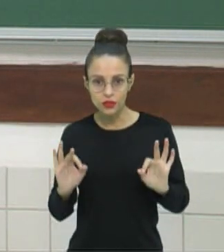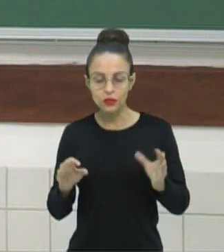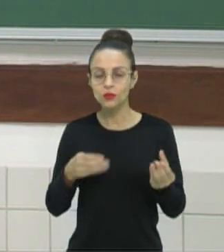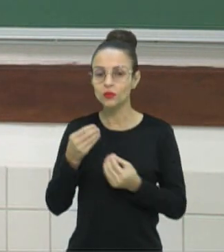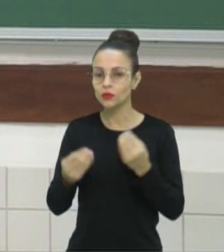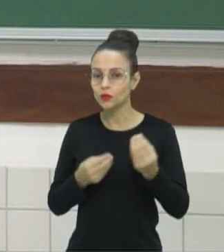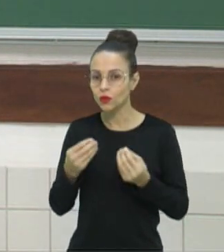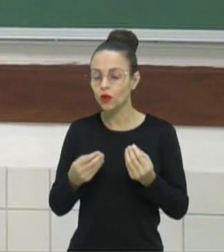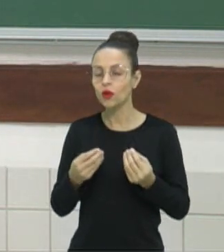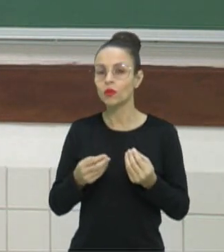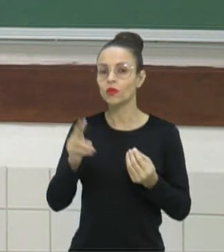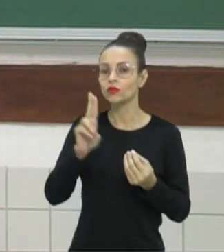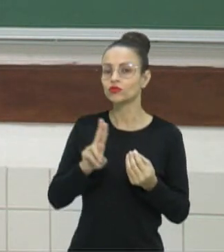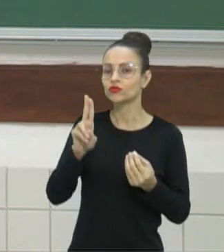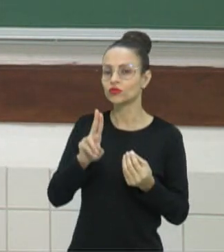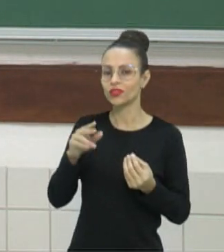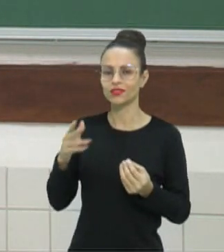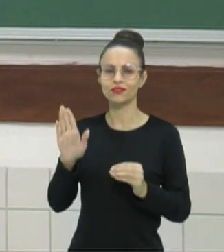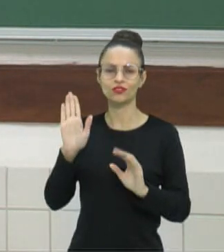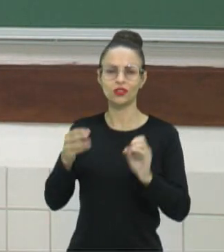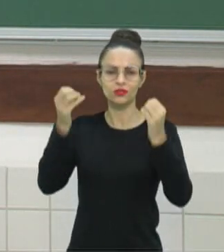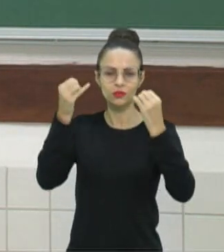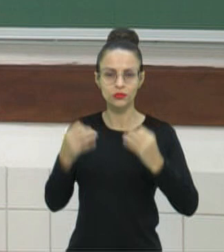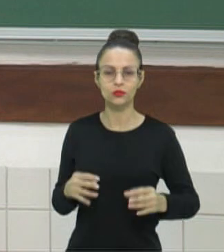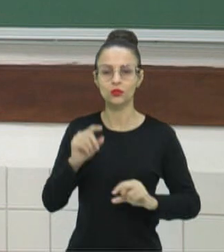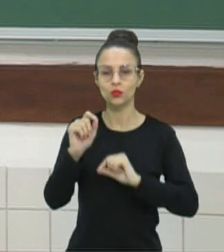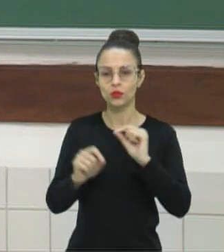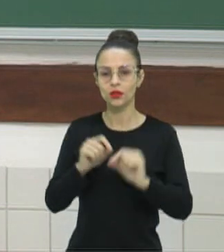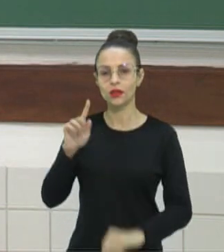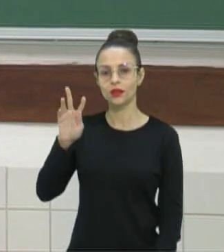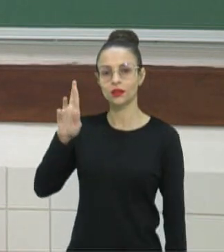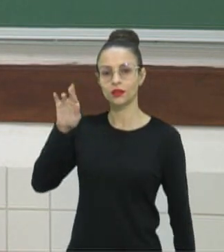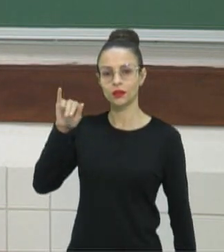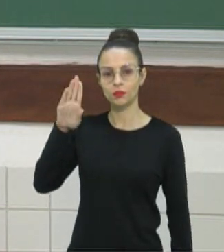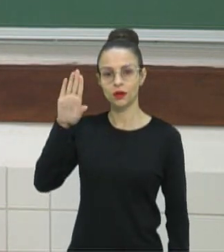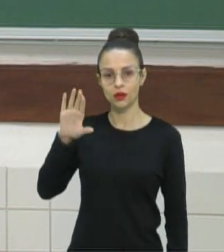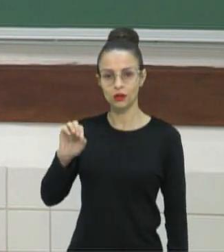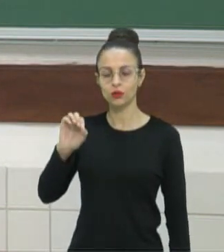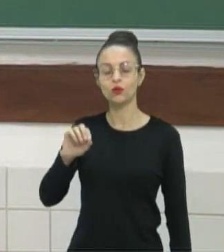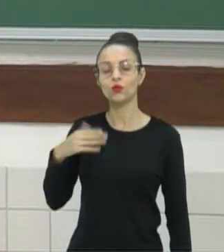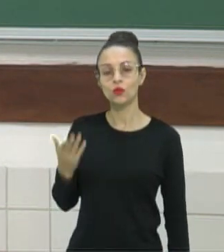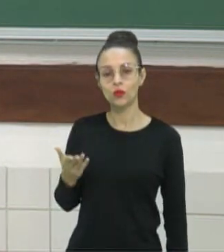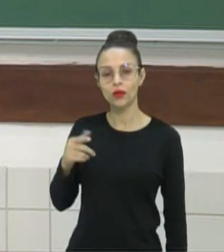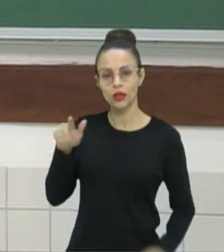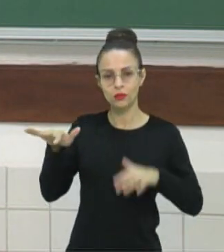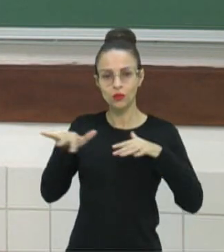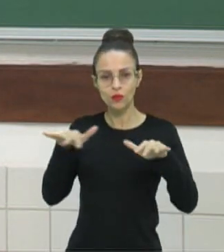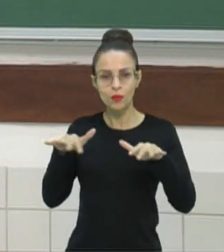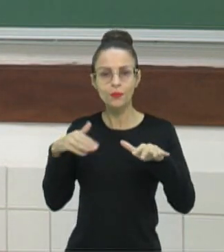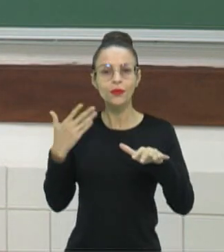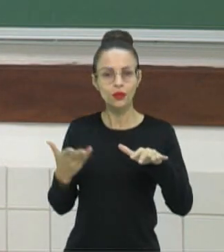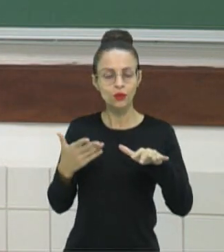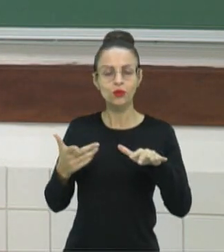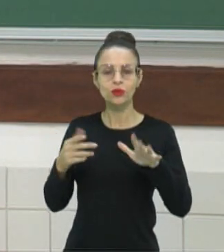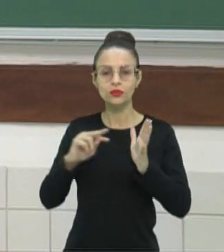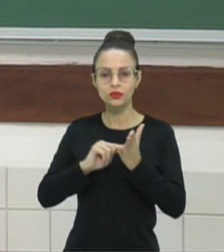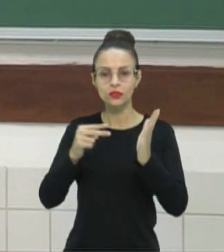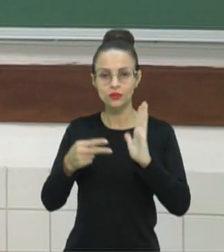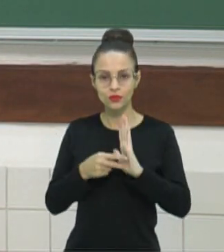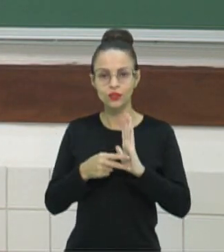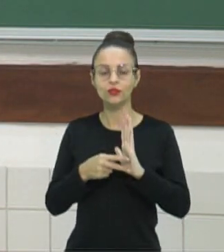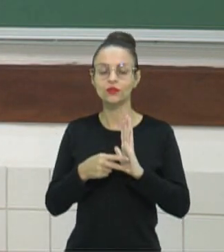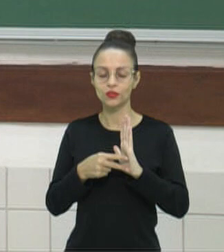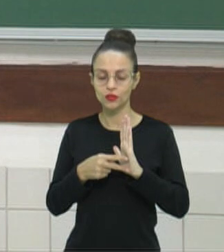trabalho, que foi inclusive que a gente conversou, né? Que o trabalho, ele nesse caso, ele será, ele representa, né? Ele